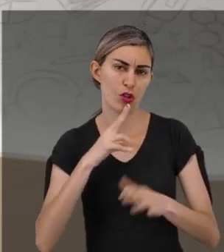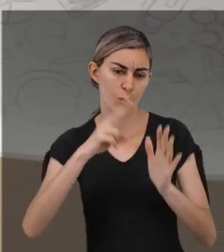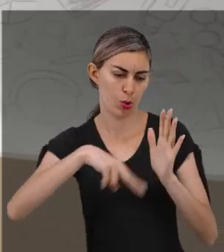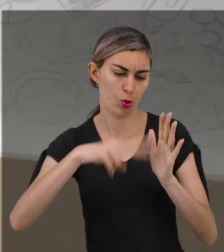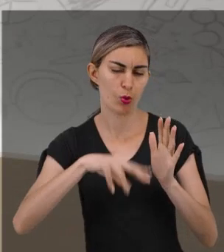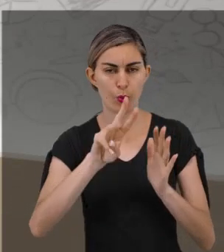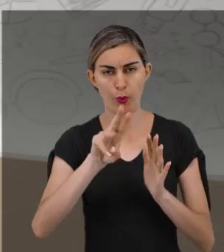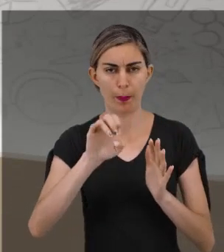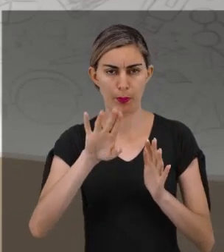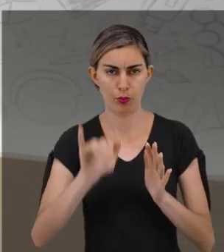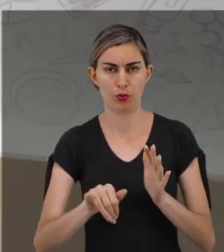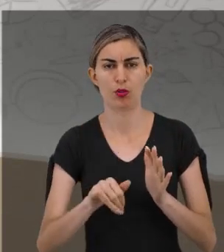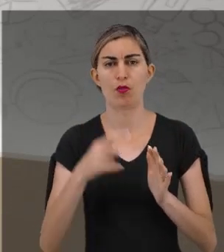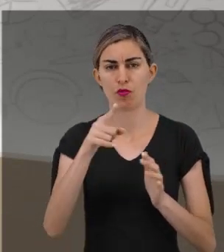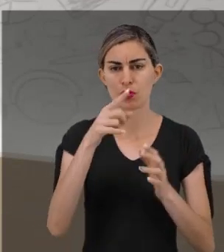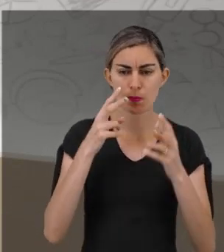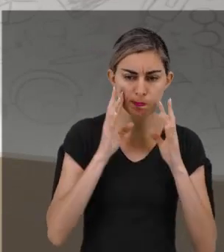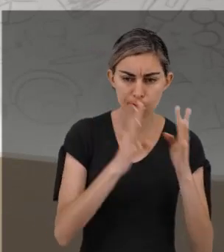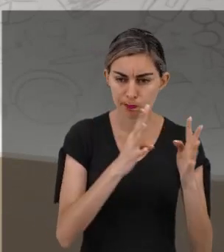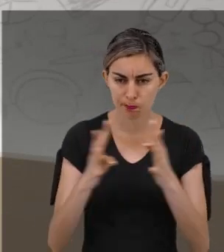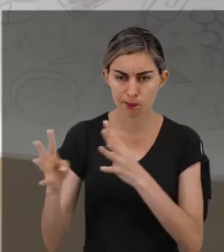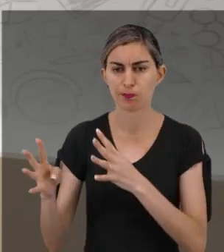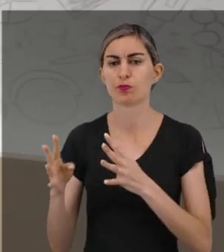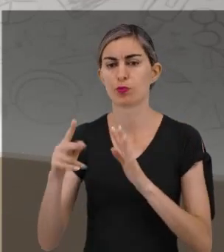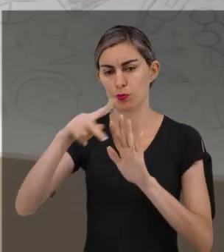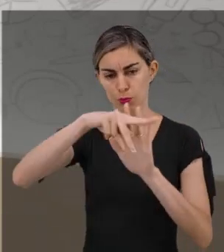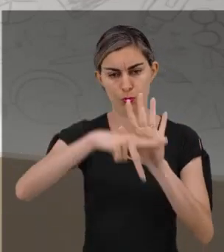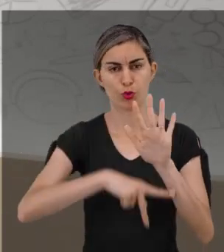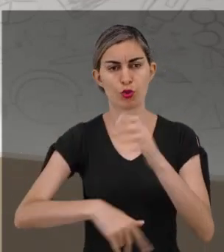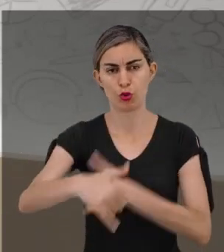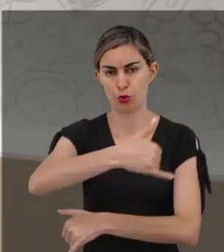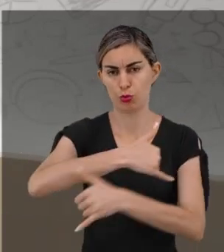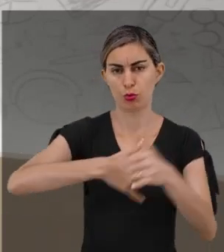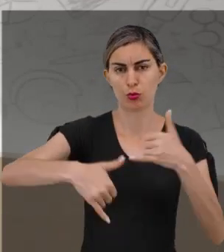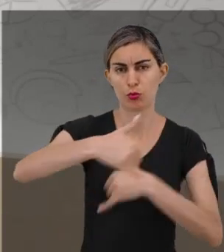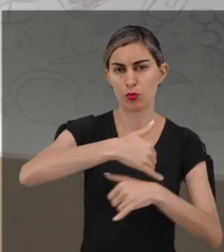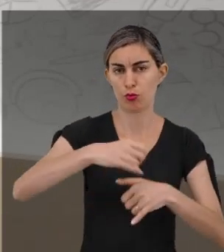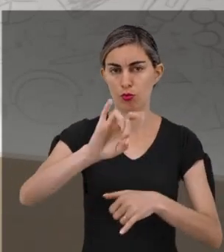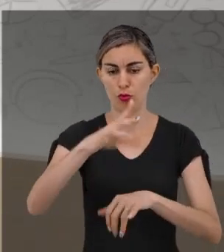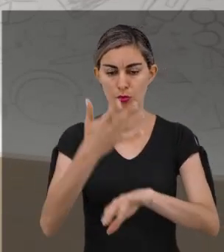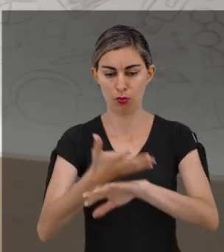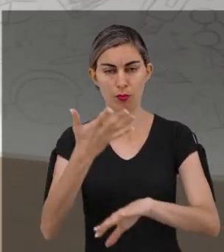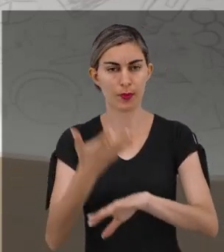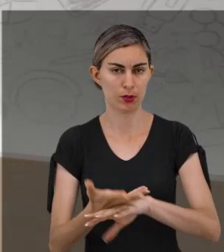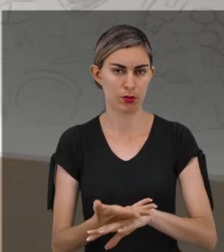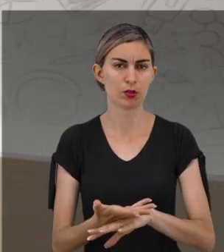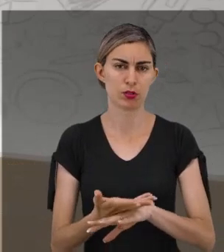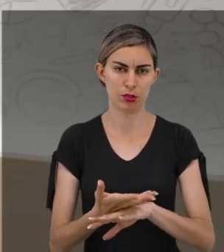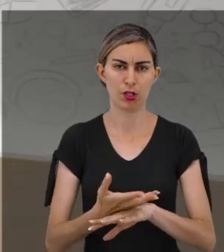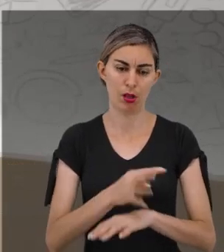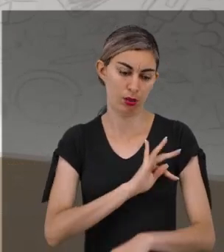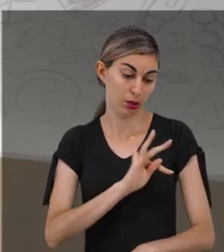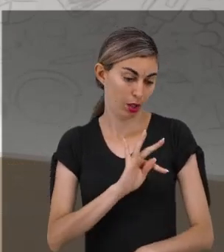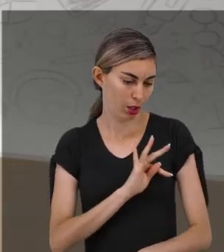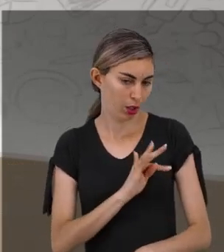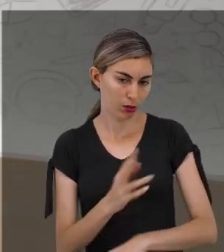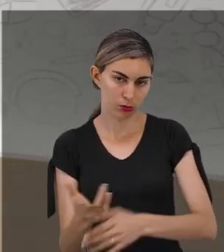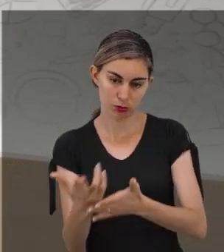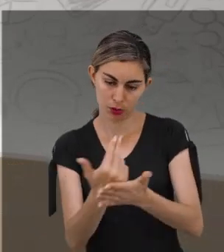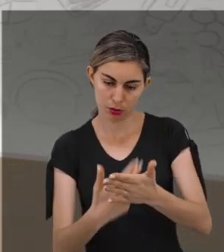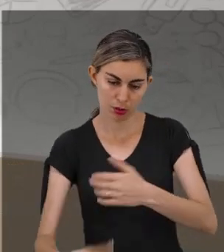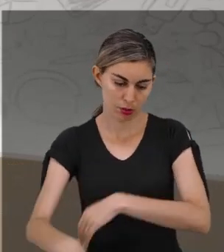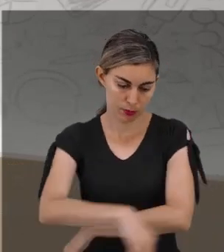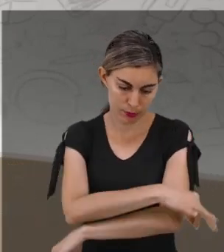o e-book e lá você observou que o projeto elétrico ele não é de competência do técnico em design de